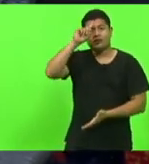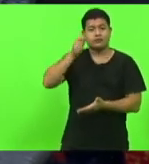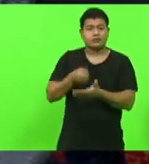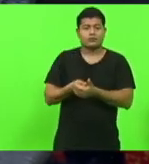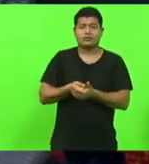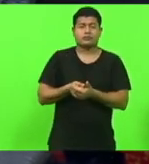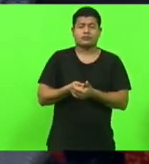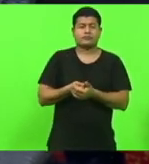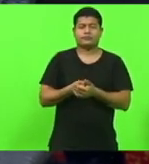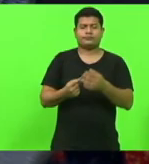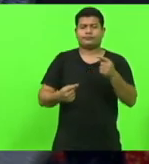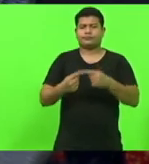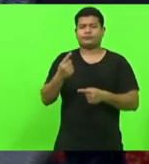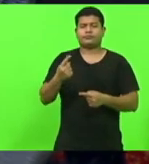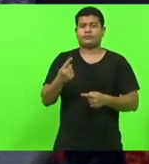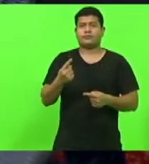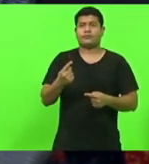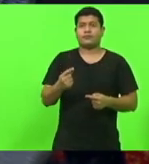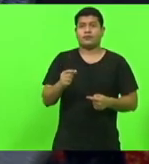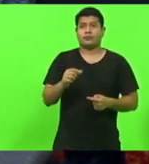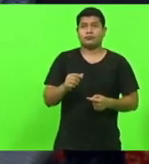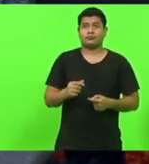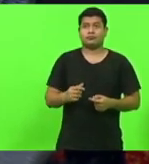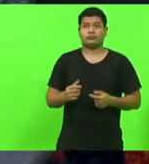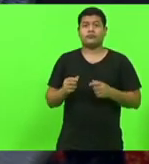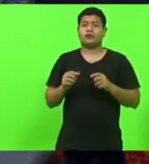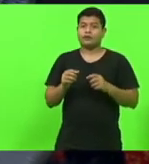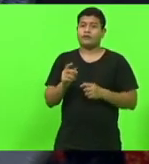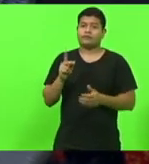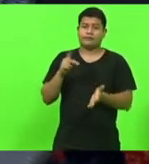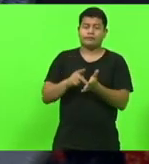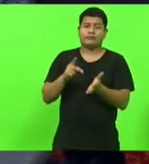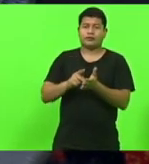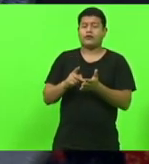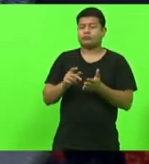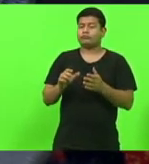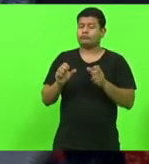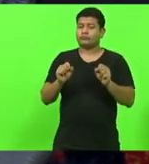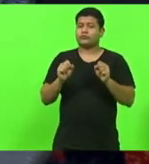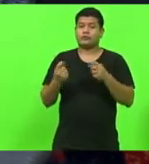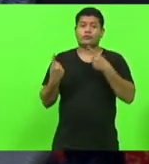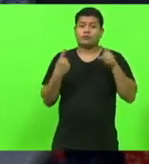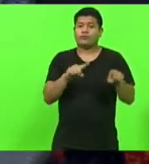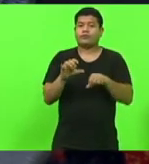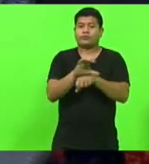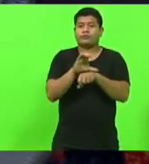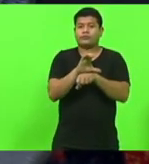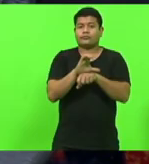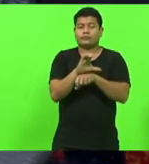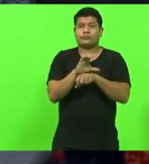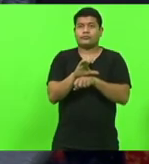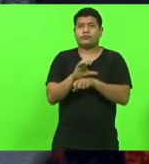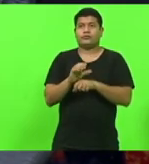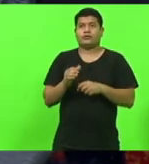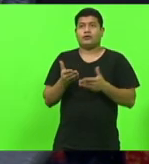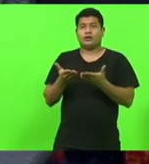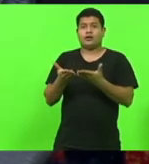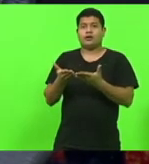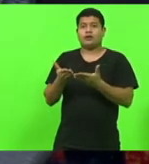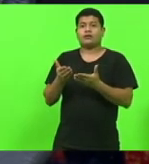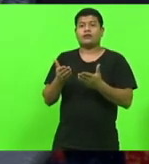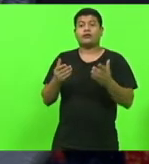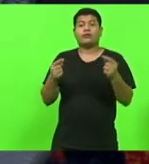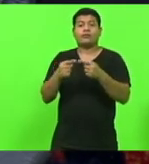de uma situação que poderia ferir preceitos constitucionais no que concerne ao ingresso no serviço público.